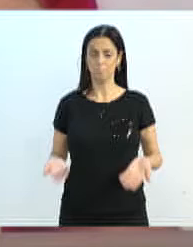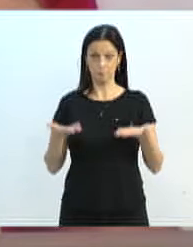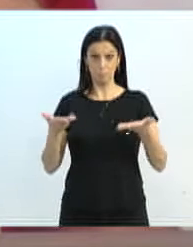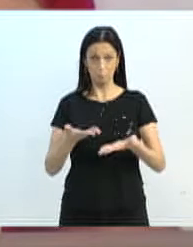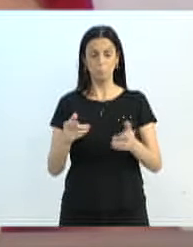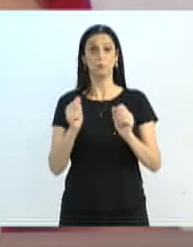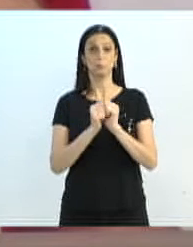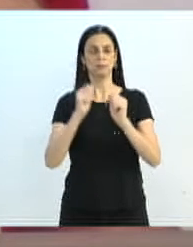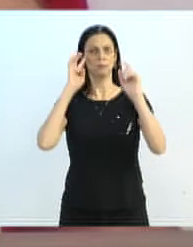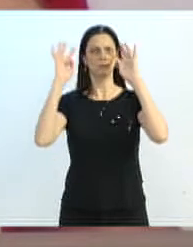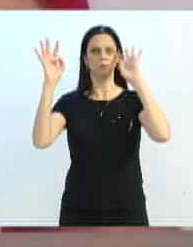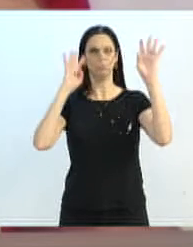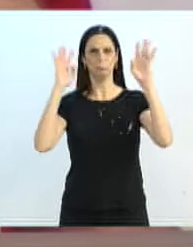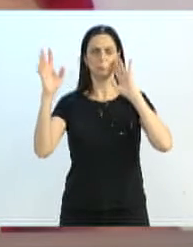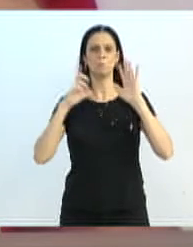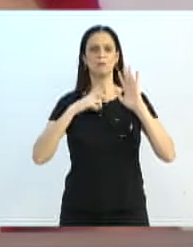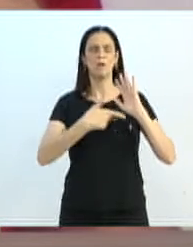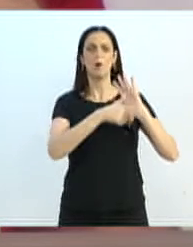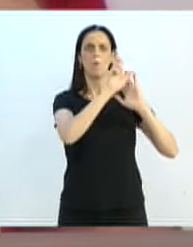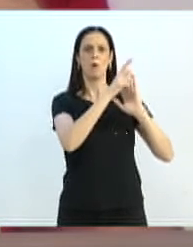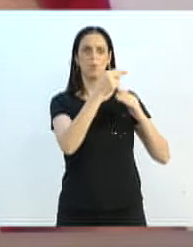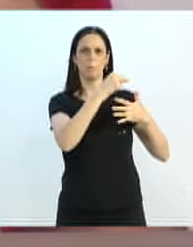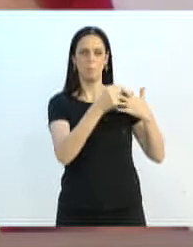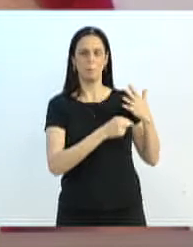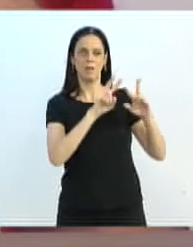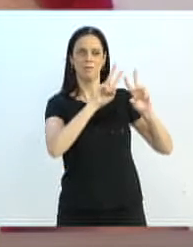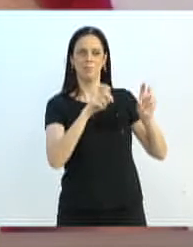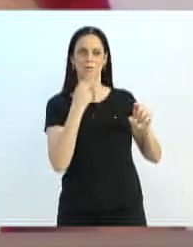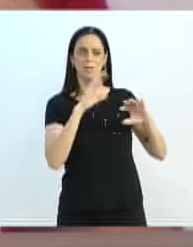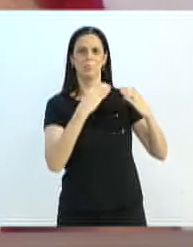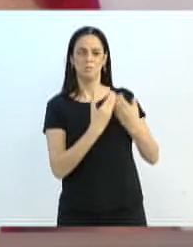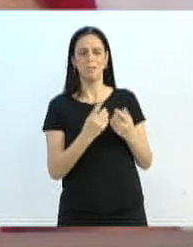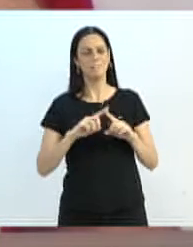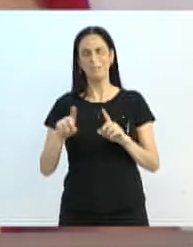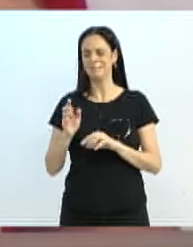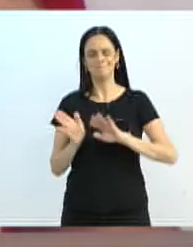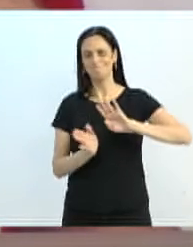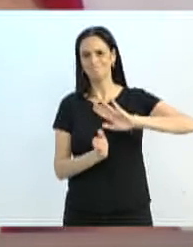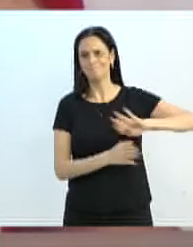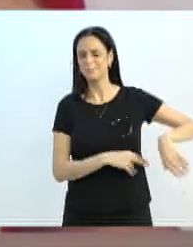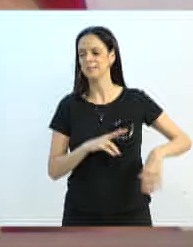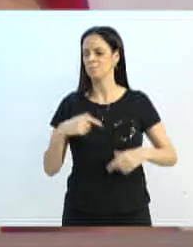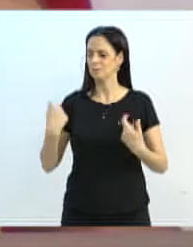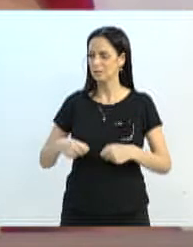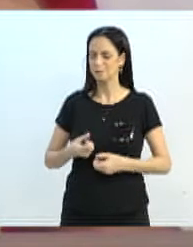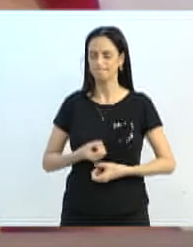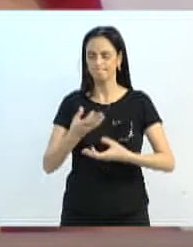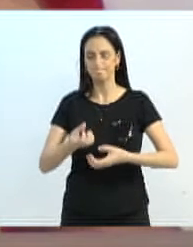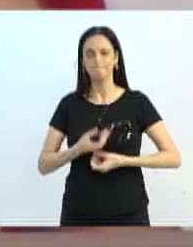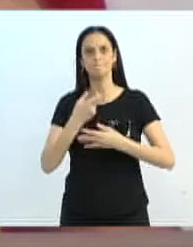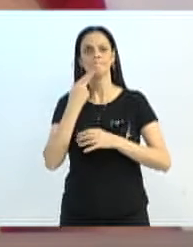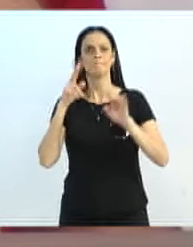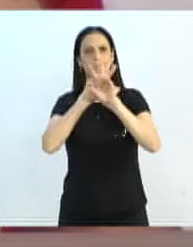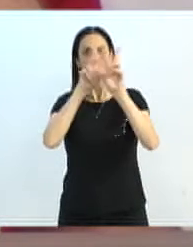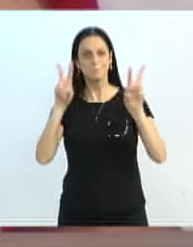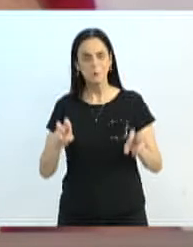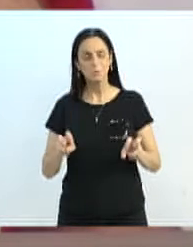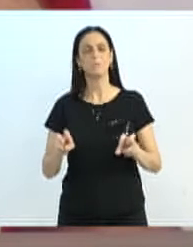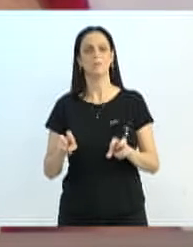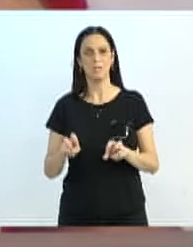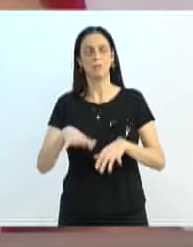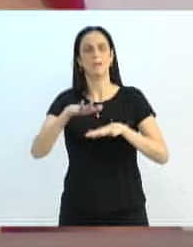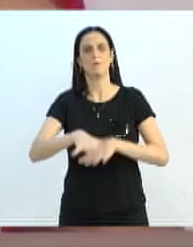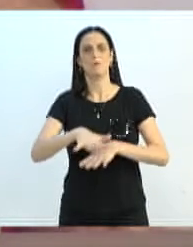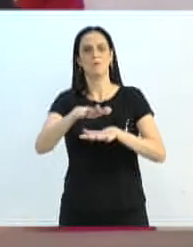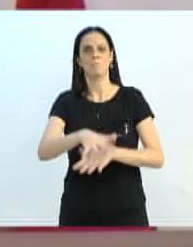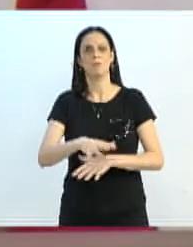hoje, embora tinha diversas outras pautas de comunidades, de nossas ações, agendas, trabalhos aqui para tratar. Mas neste momento